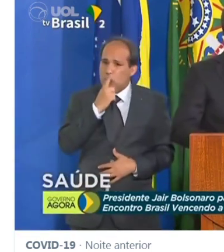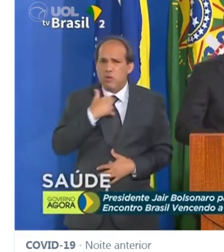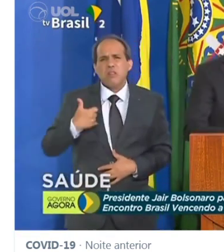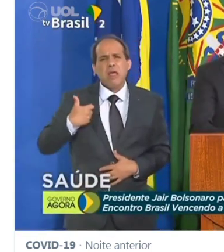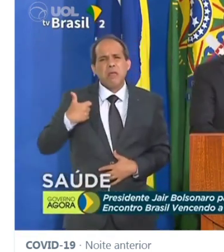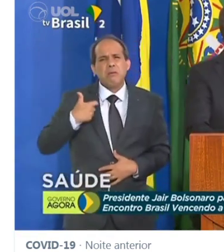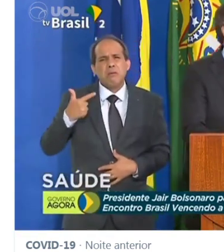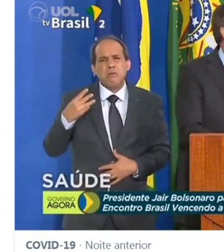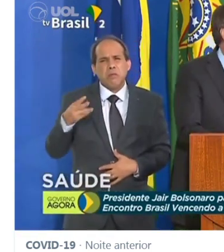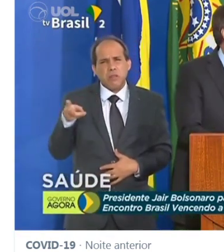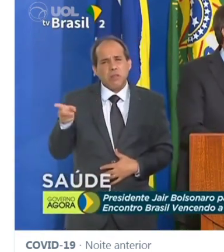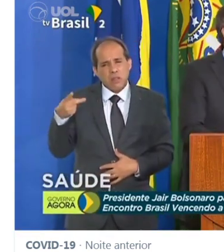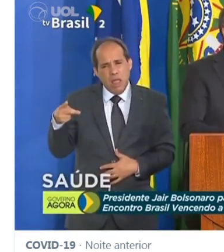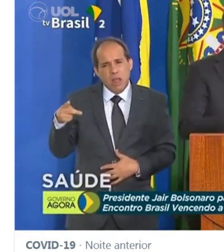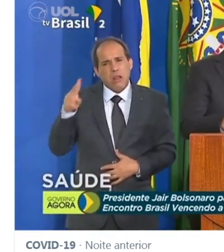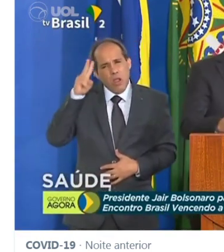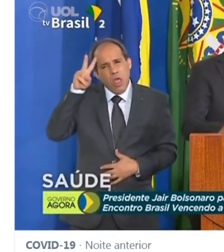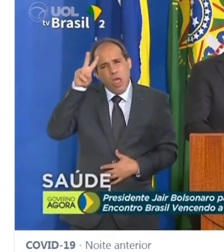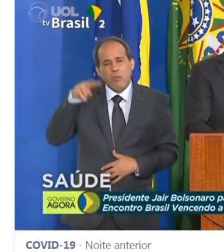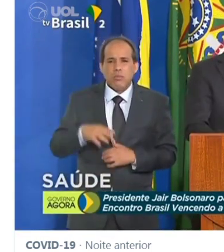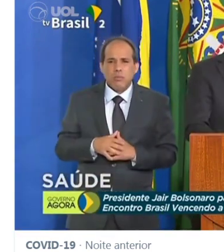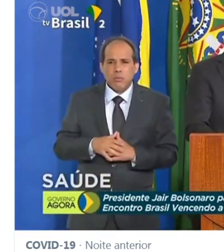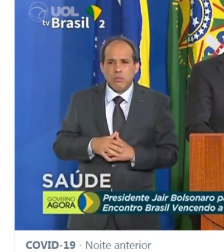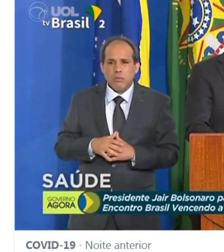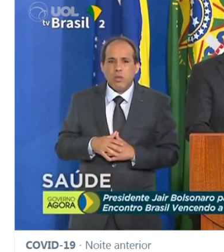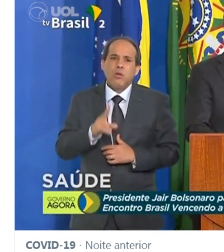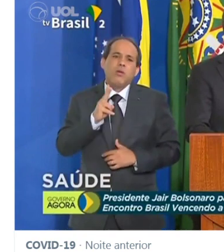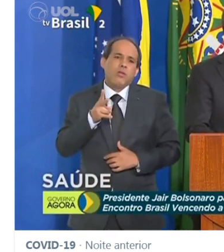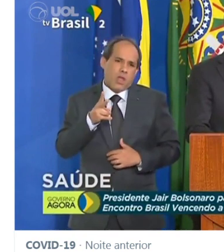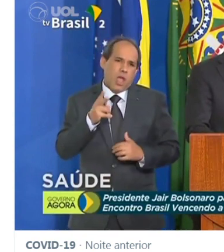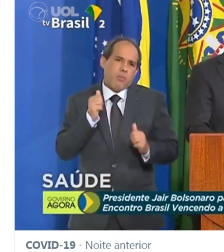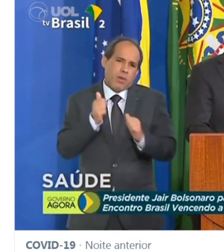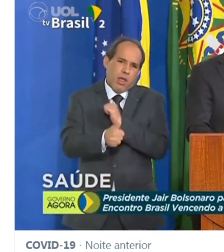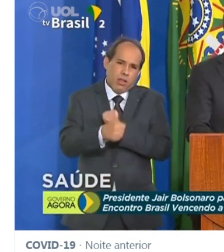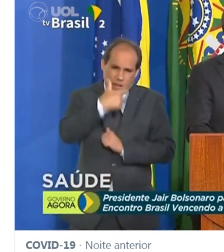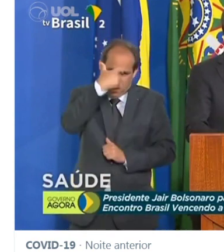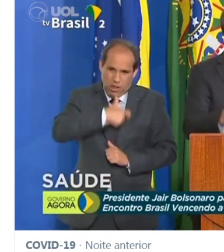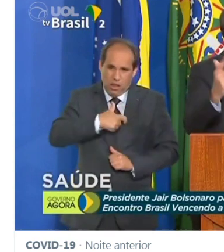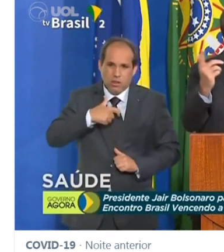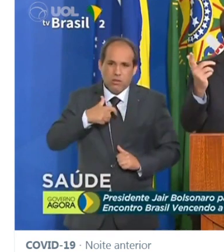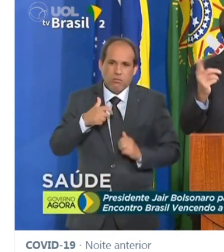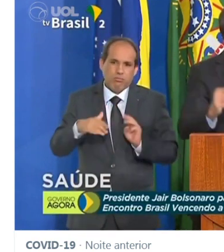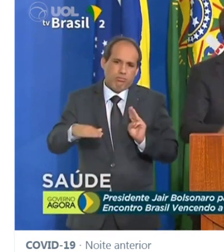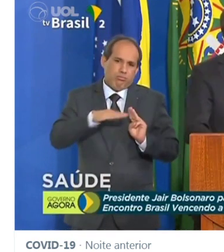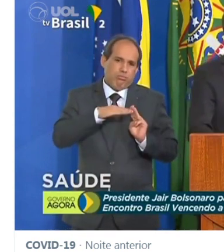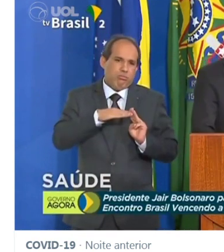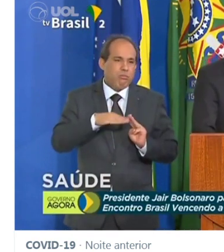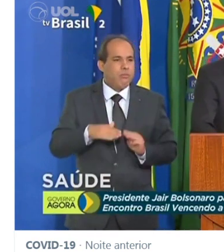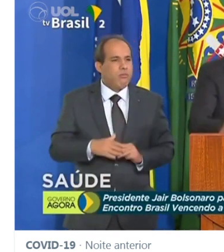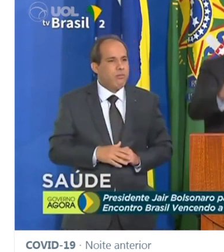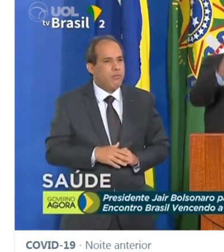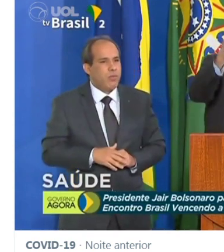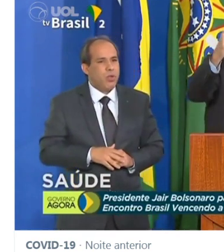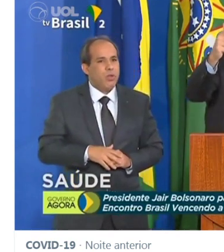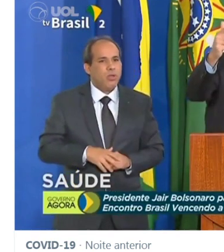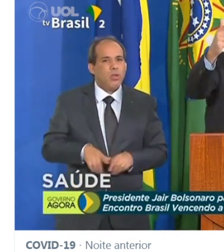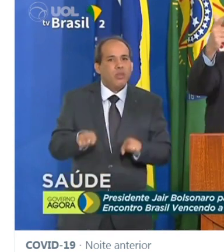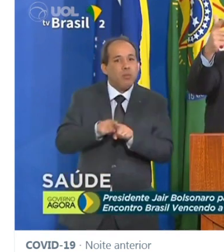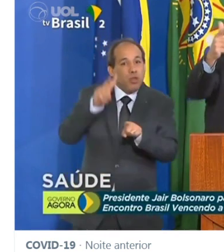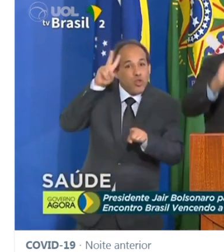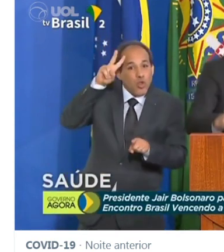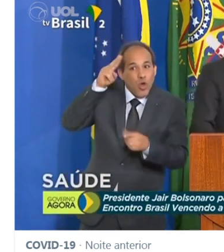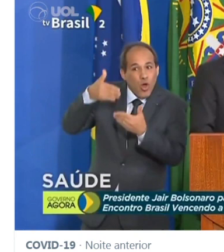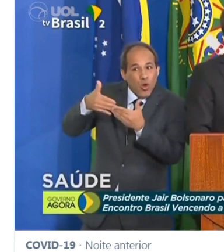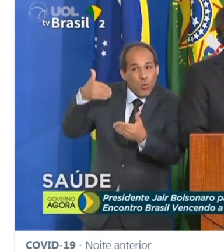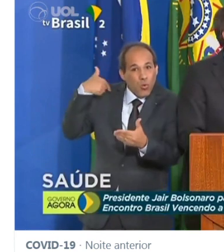tinha 23 anos, sempre fui atleta das Forças Armadas, né? Aquela história de atleta, né? Que o pessoal da imprensa